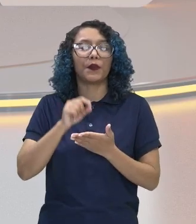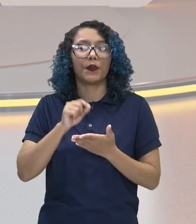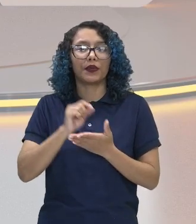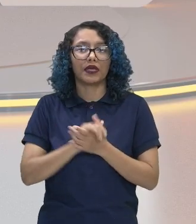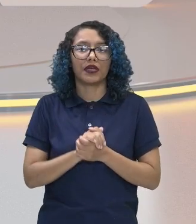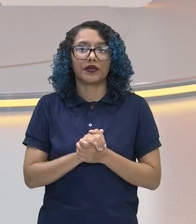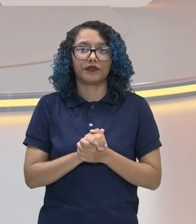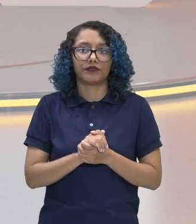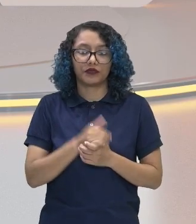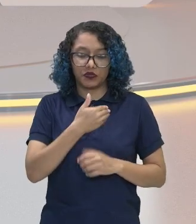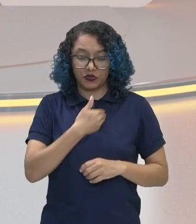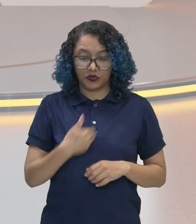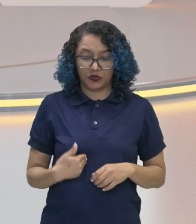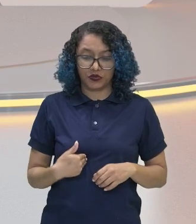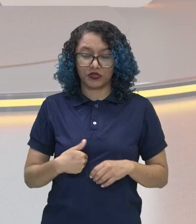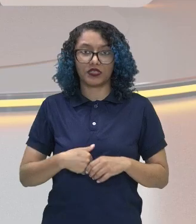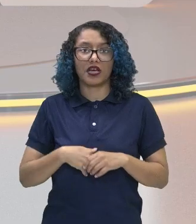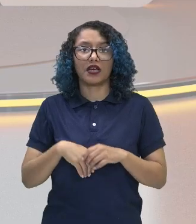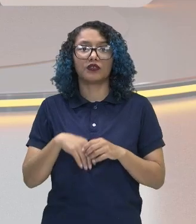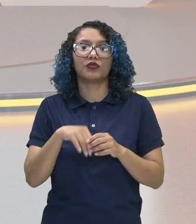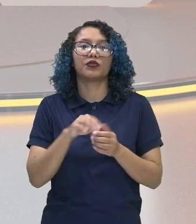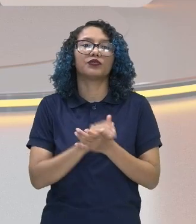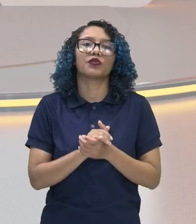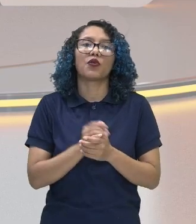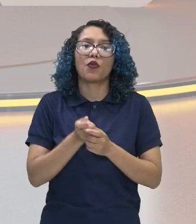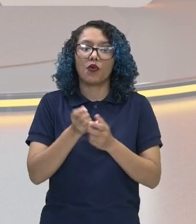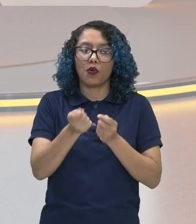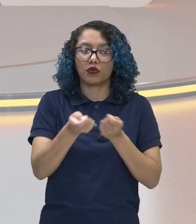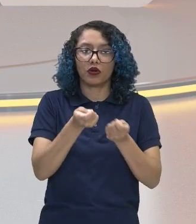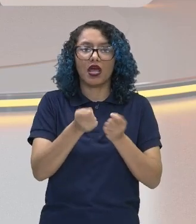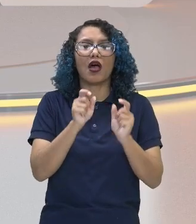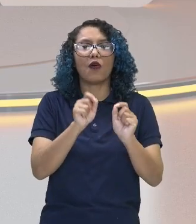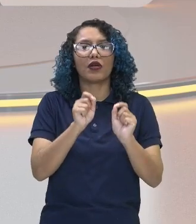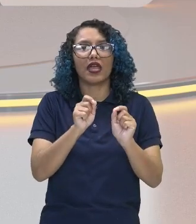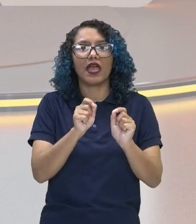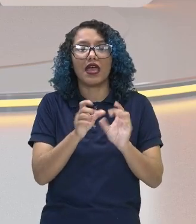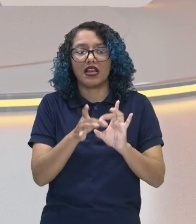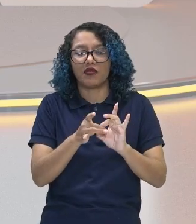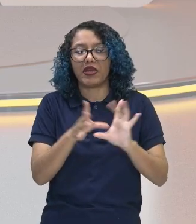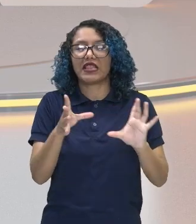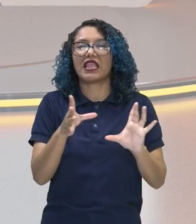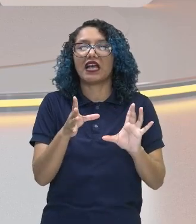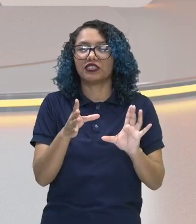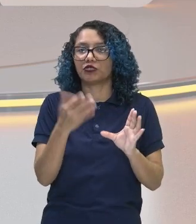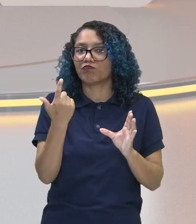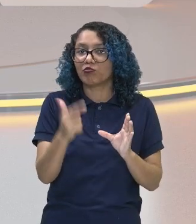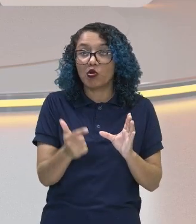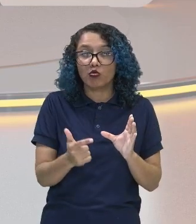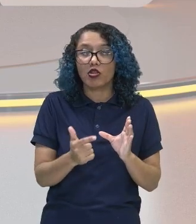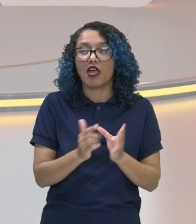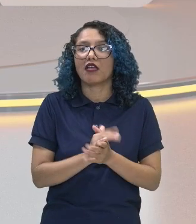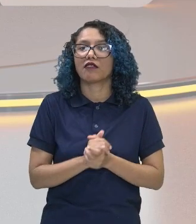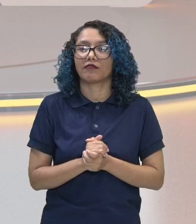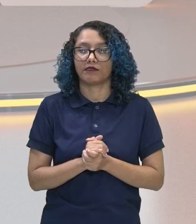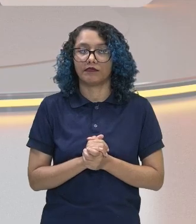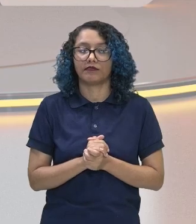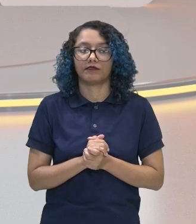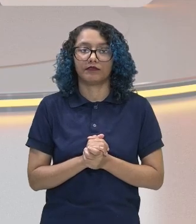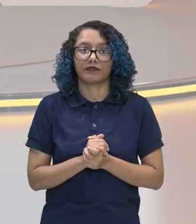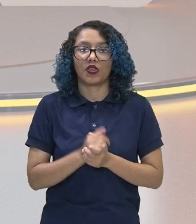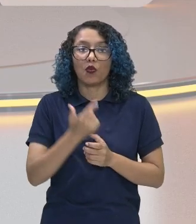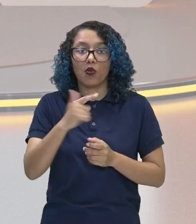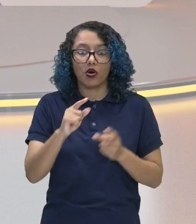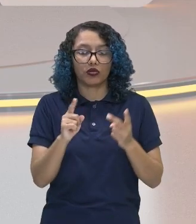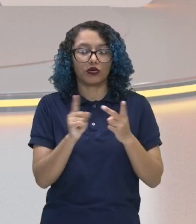à perda de liberdades individuais. E o outro teórico é Milton Friedman, né?